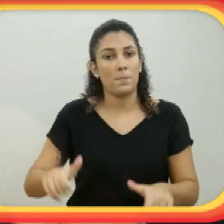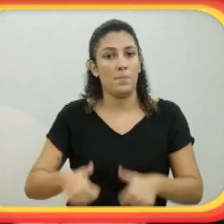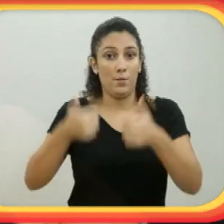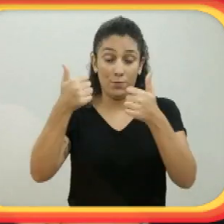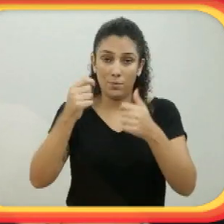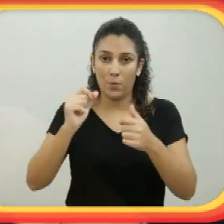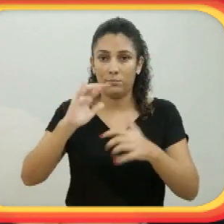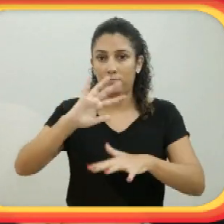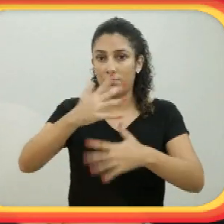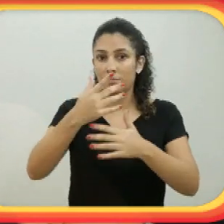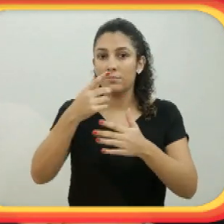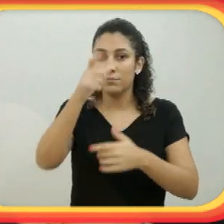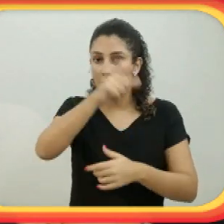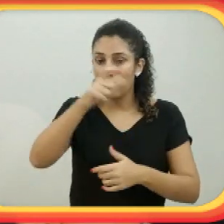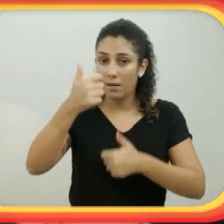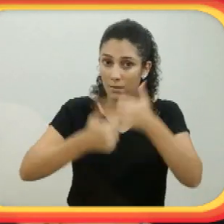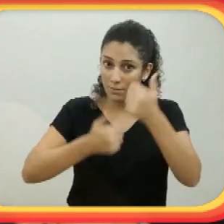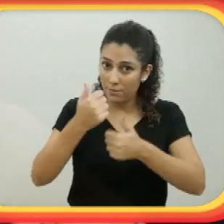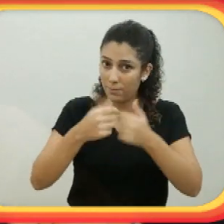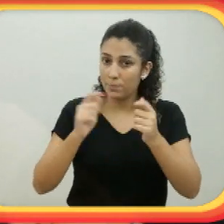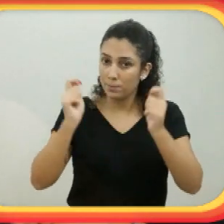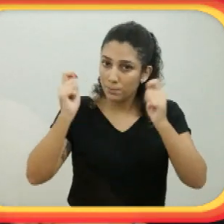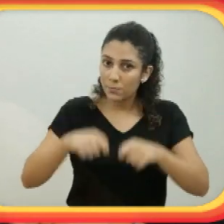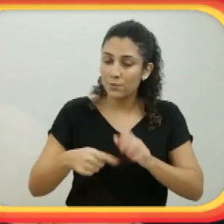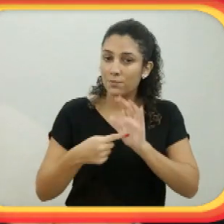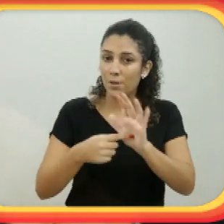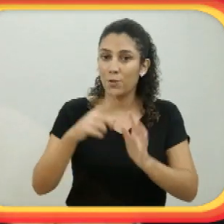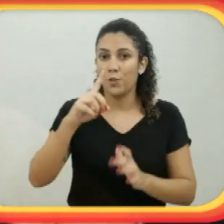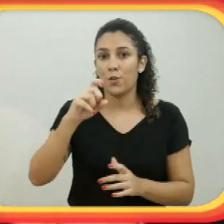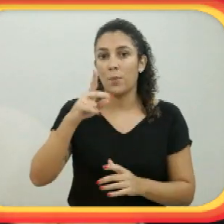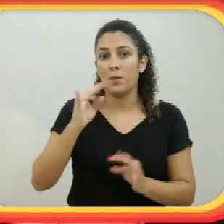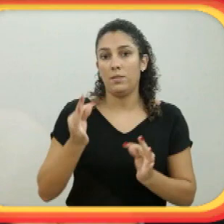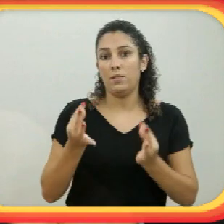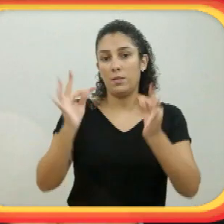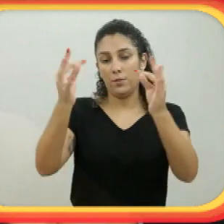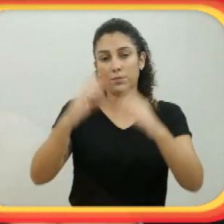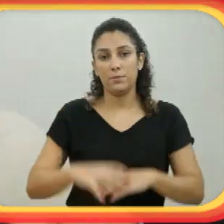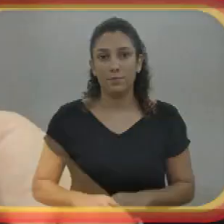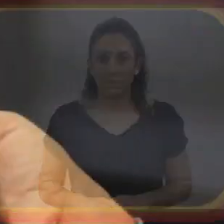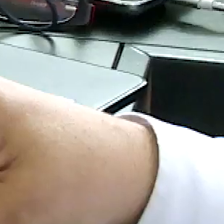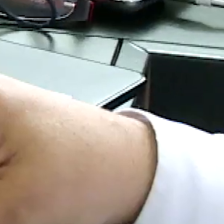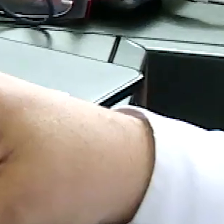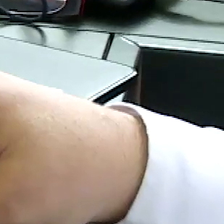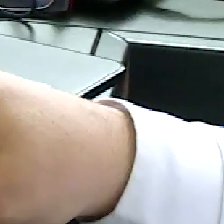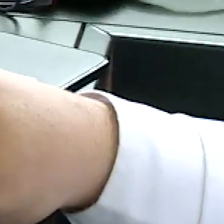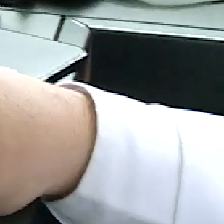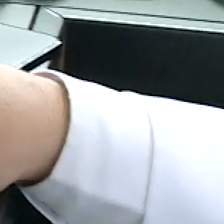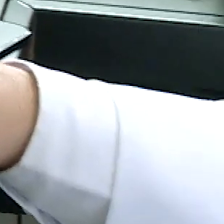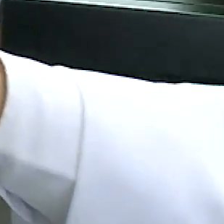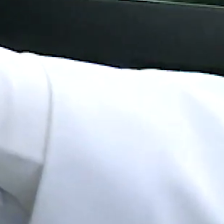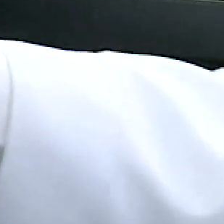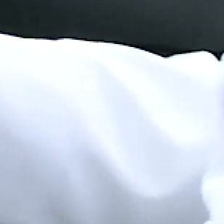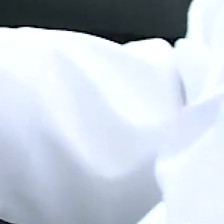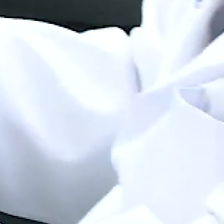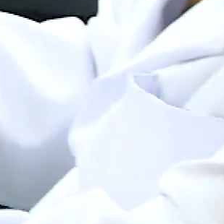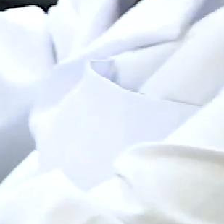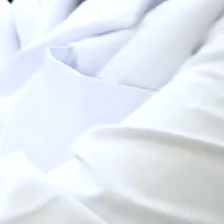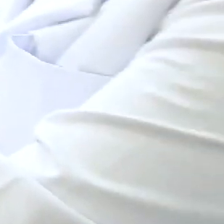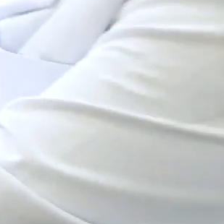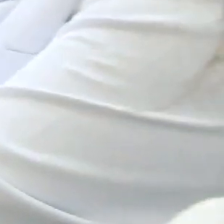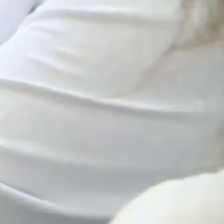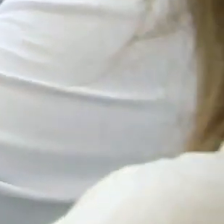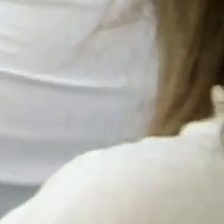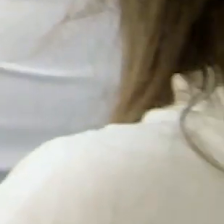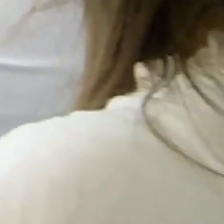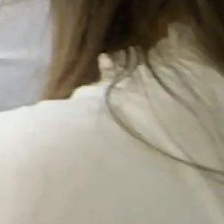mais essa questão da classificação do atleta e da classificação num possível doping tecnológico. Mário usa o notebook com os gráficos